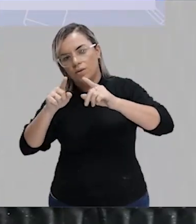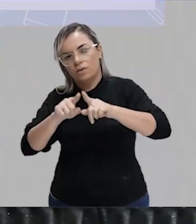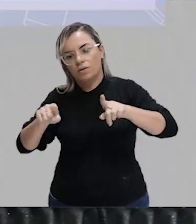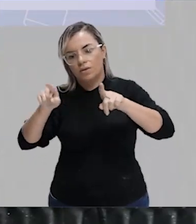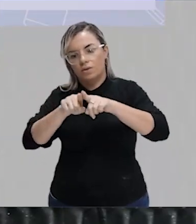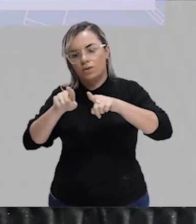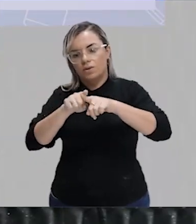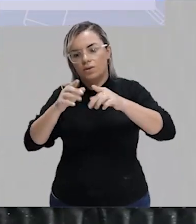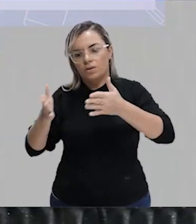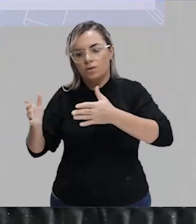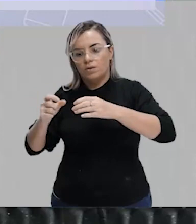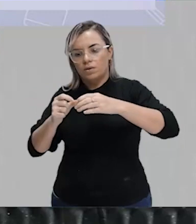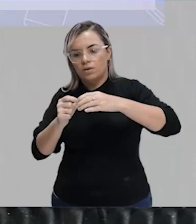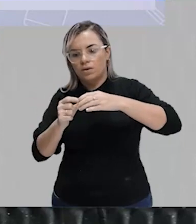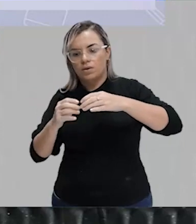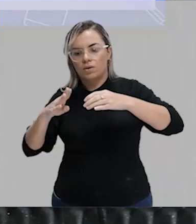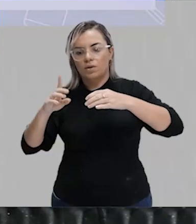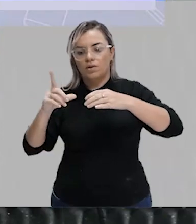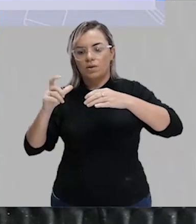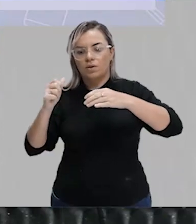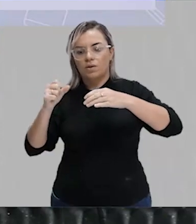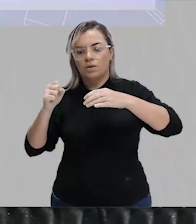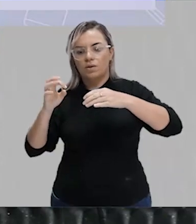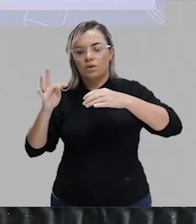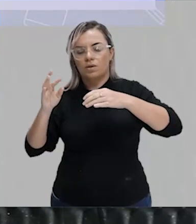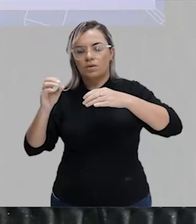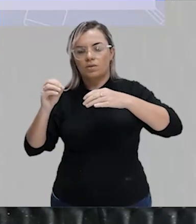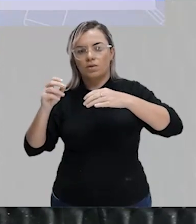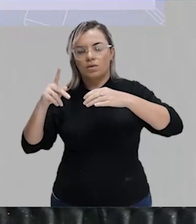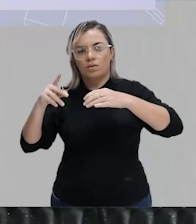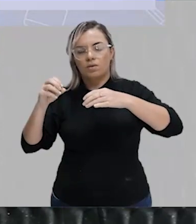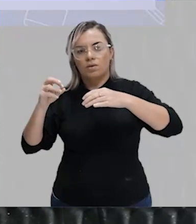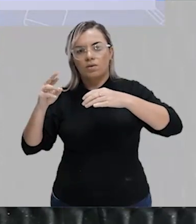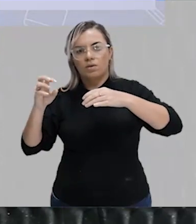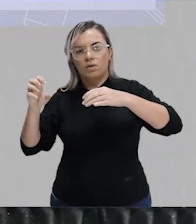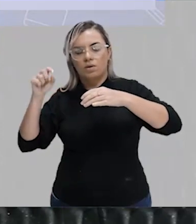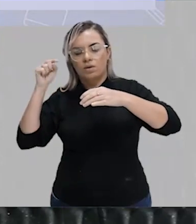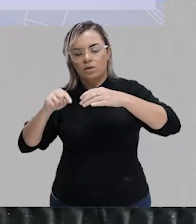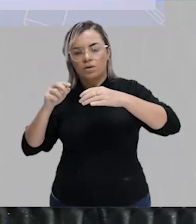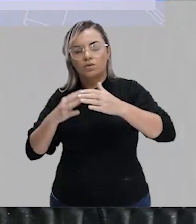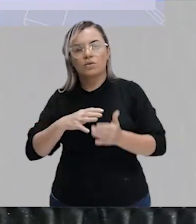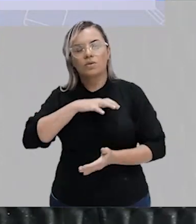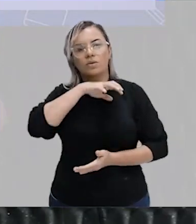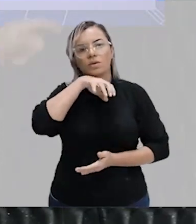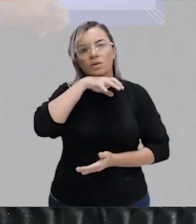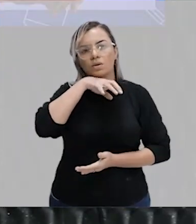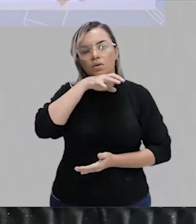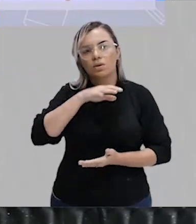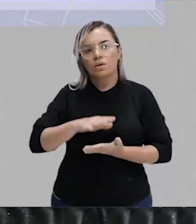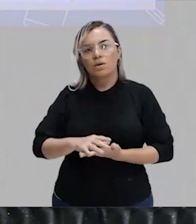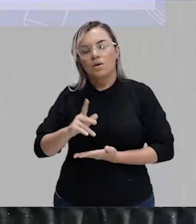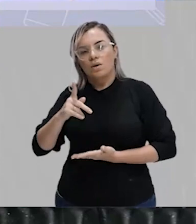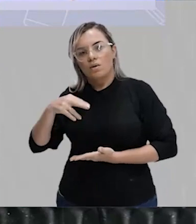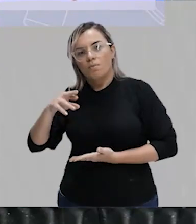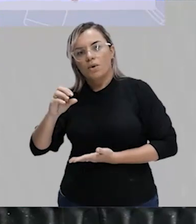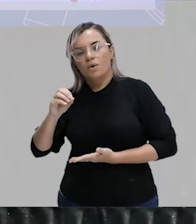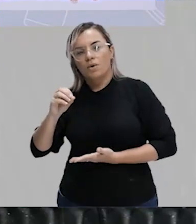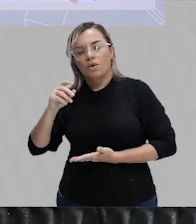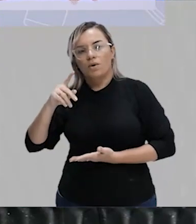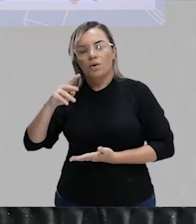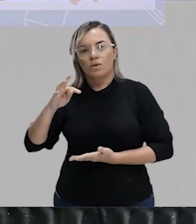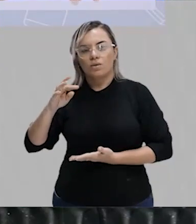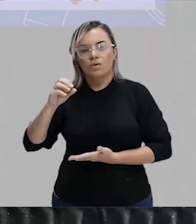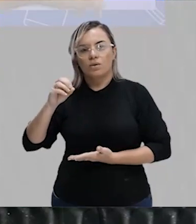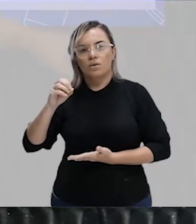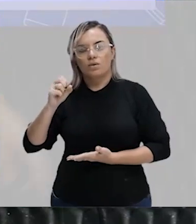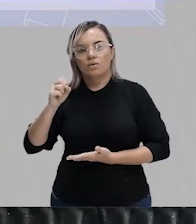blastóporo, tá? Nos animais protostômios, o blastóporo dá origem primeiramente à